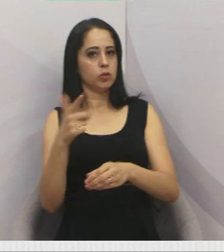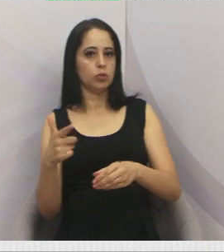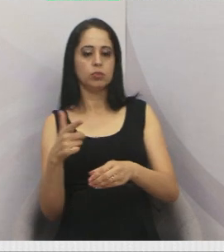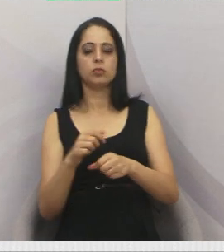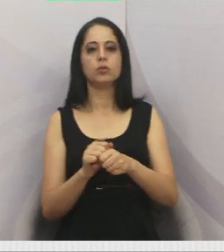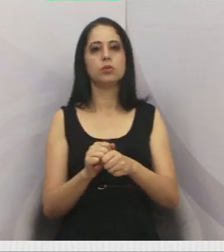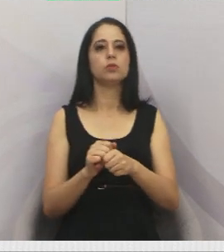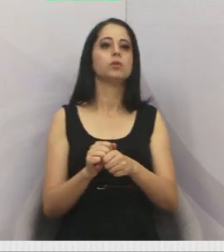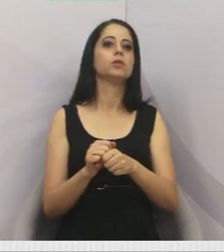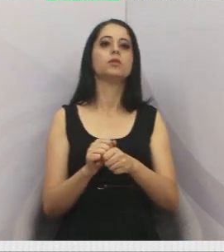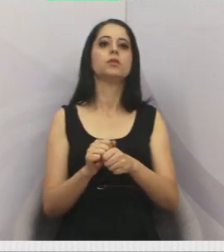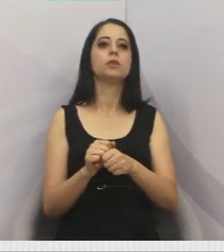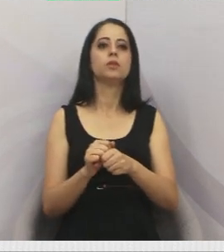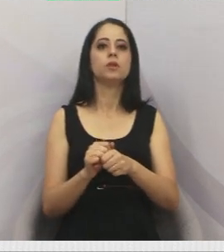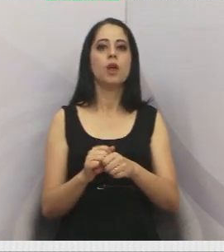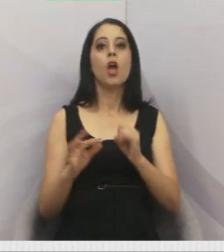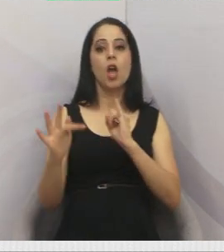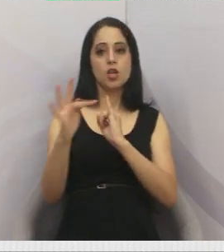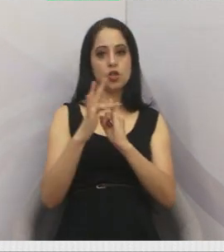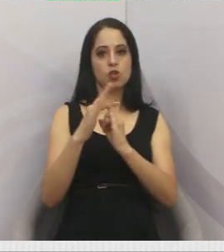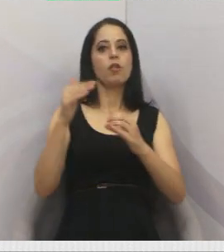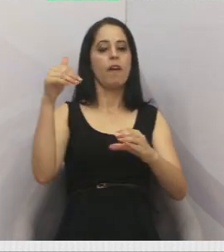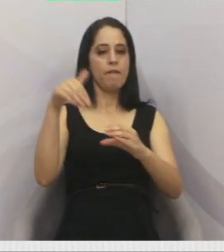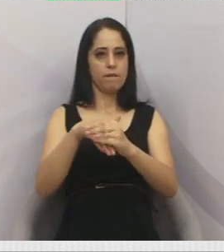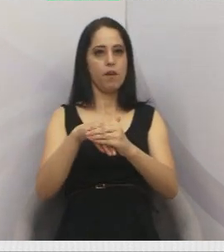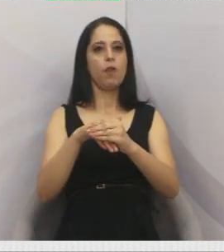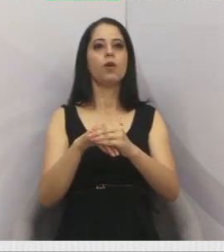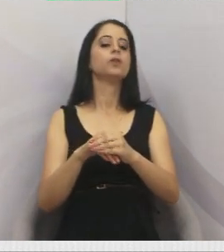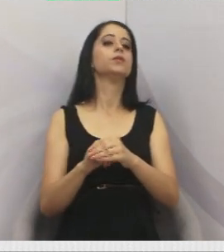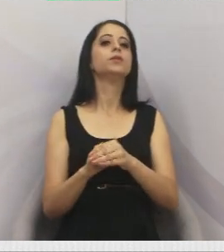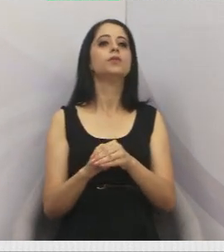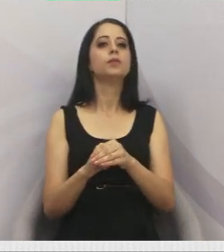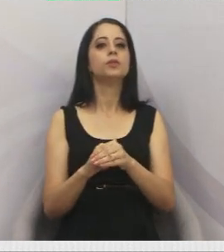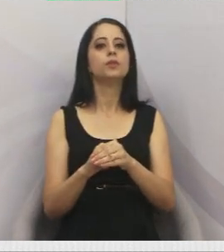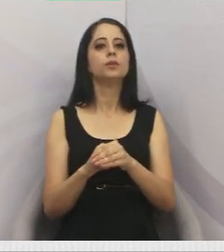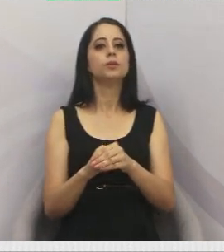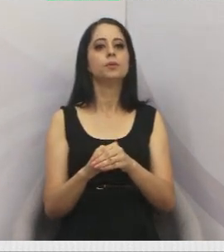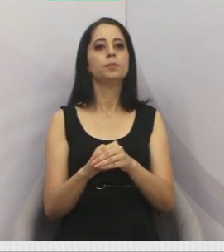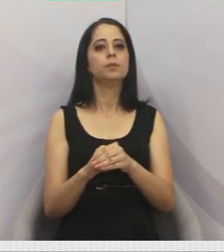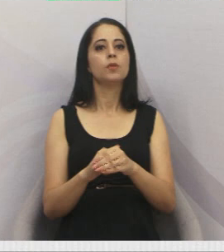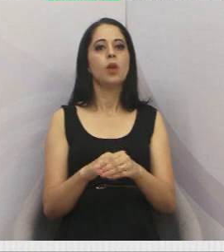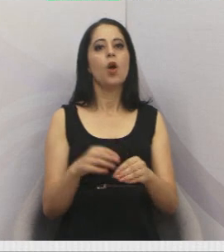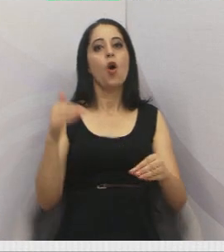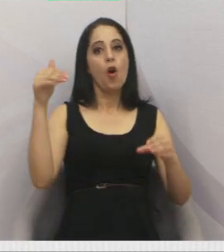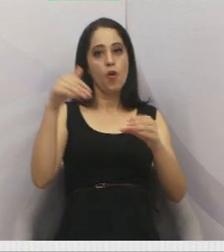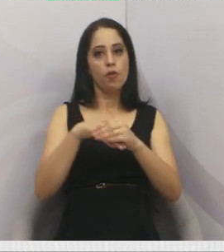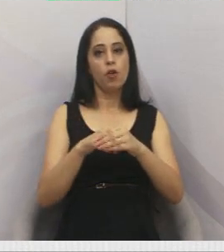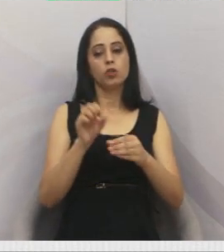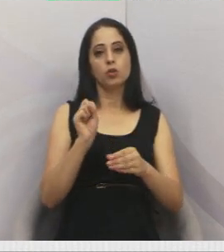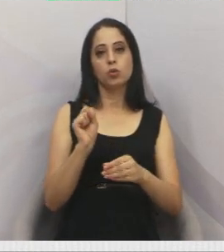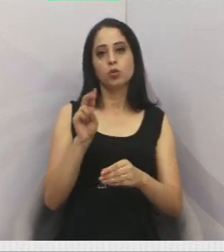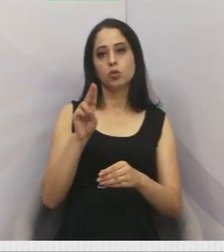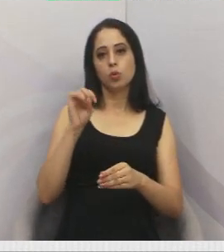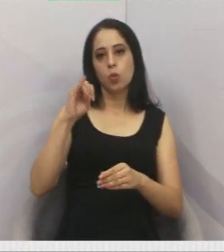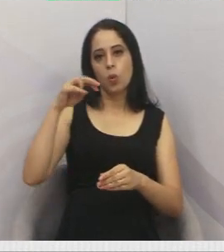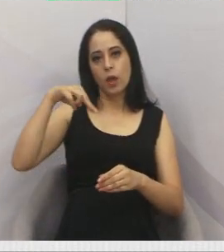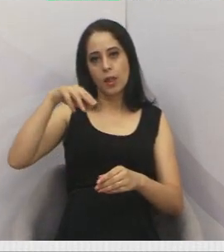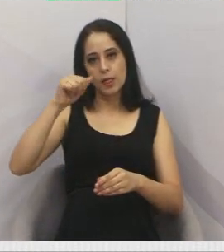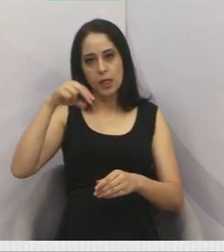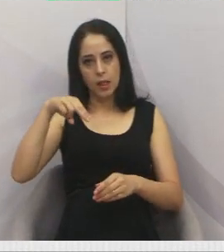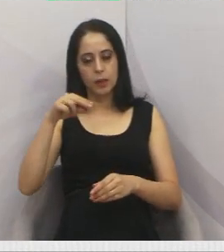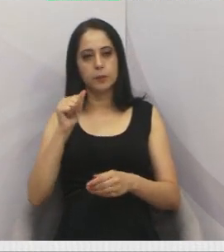Entidades Acadêmicas, um voto para Instituto Federal. Segmento Organização da Sociedade Civil, um voto para Suinam, Instituto